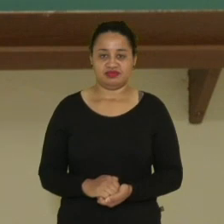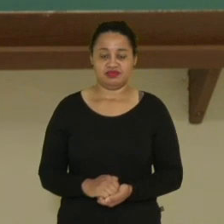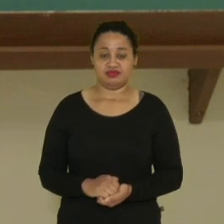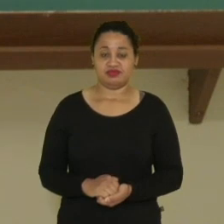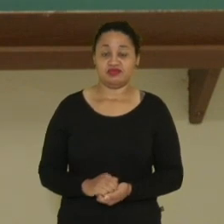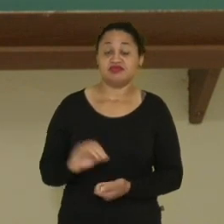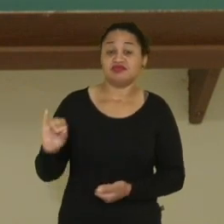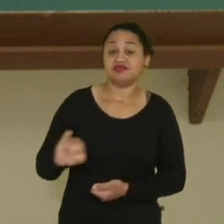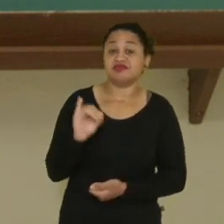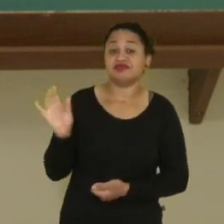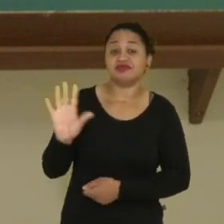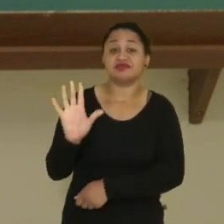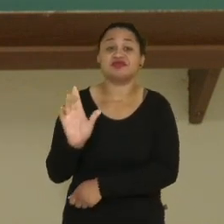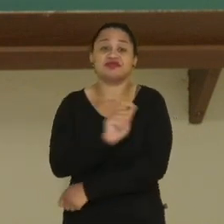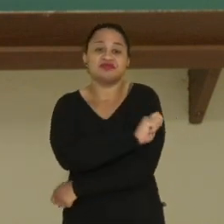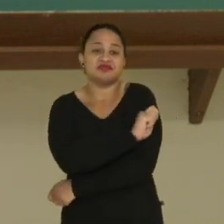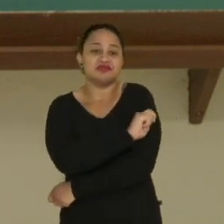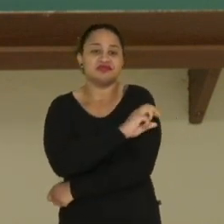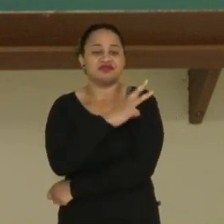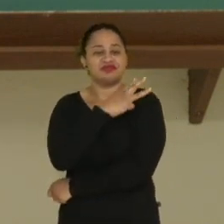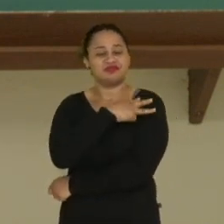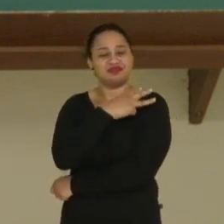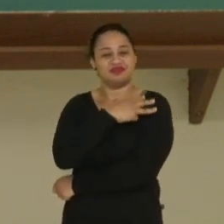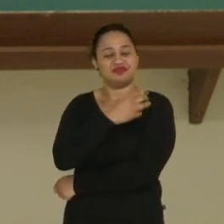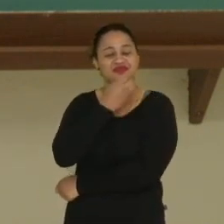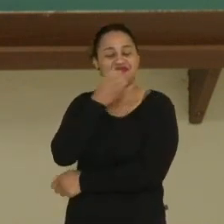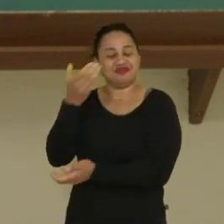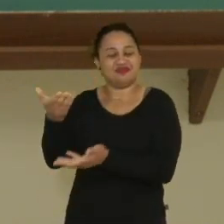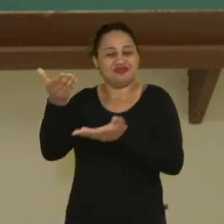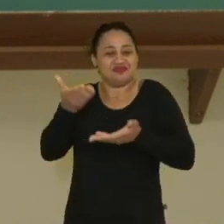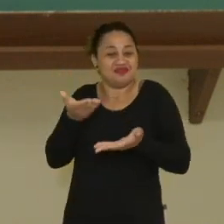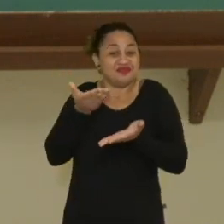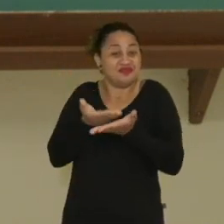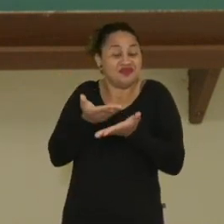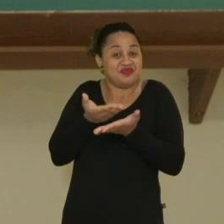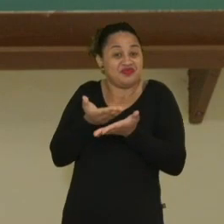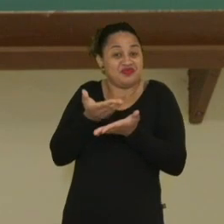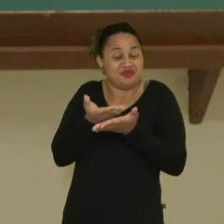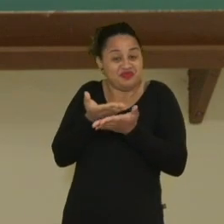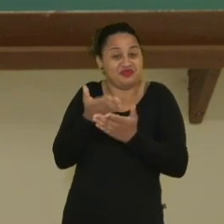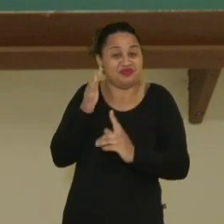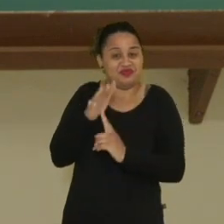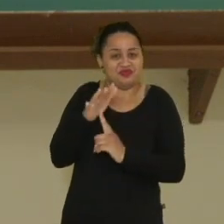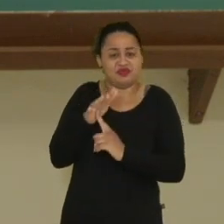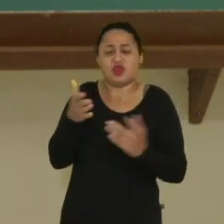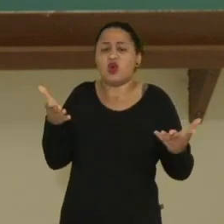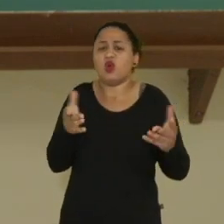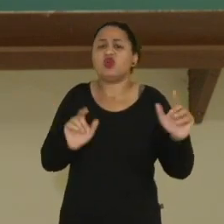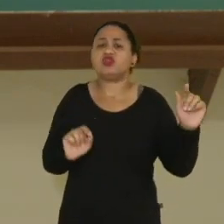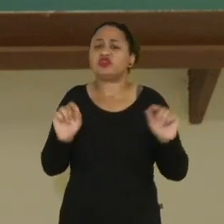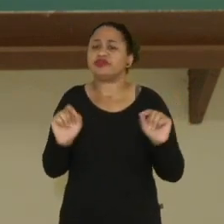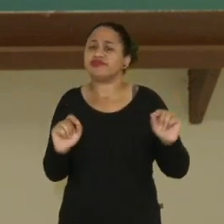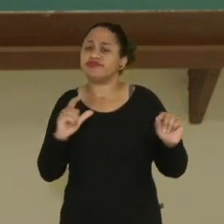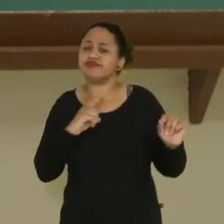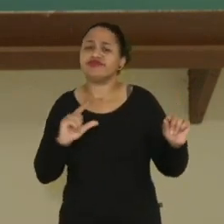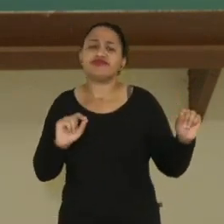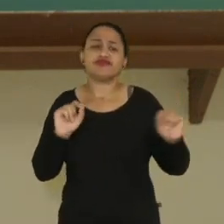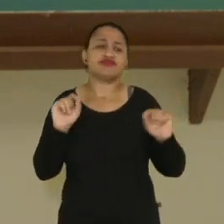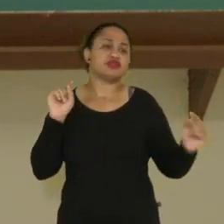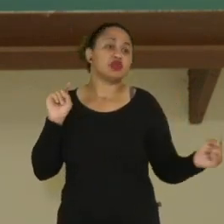Olá, estudantes da terceira série! Bem-vindos a mais uma aula Paraná! Hoje temos o quê?